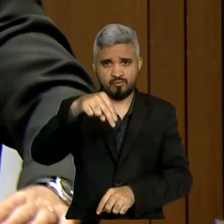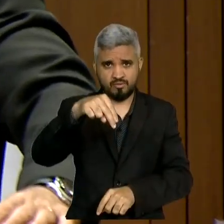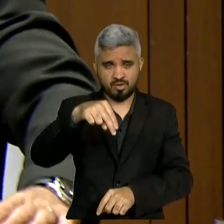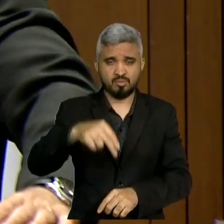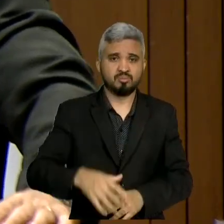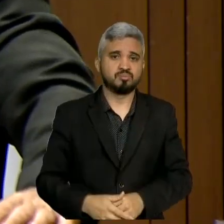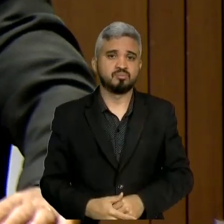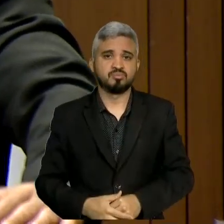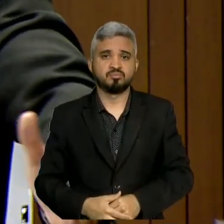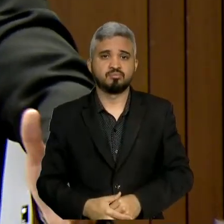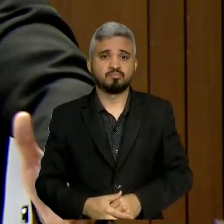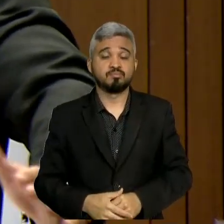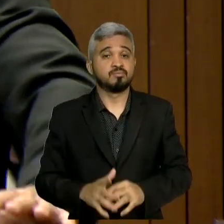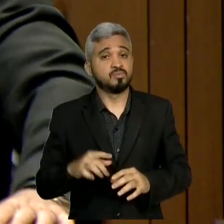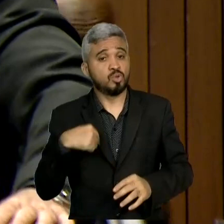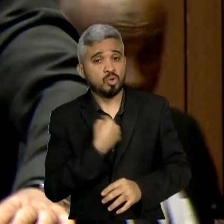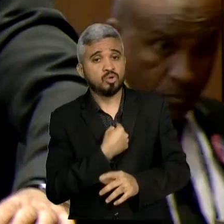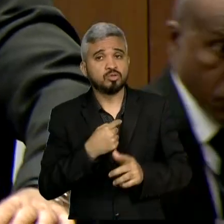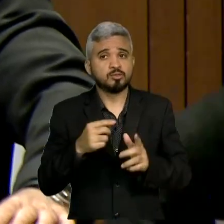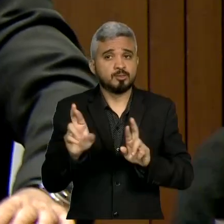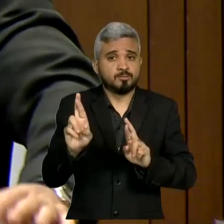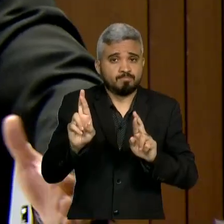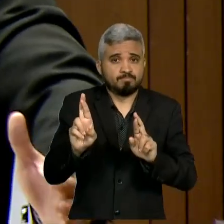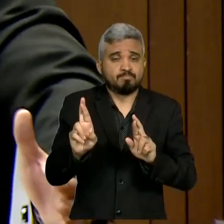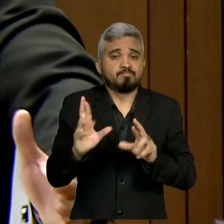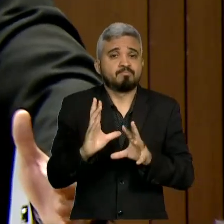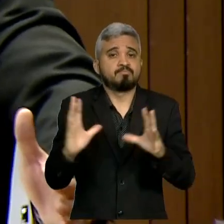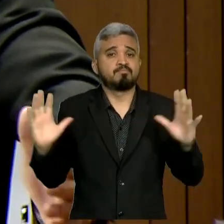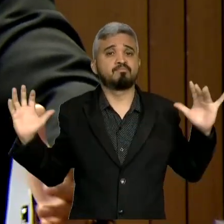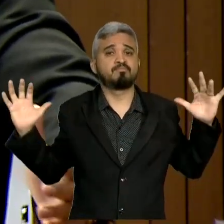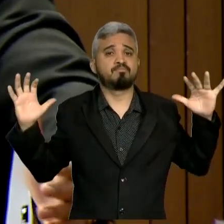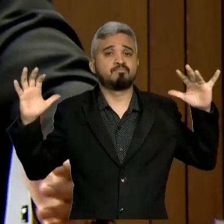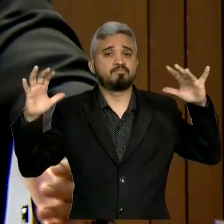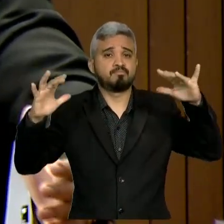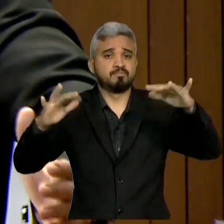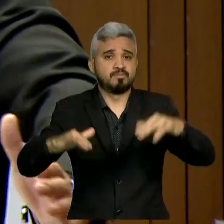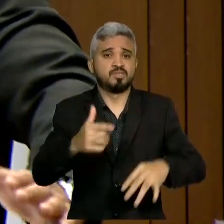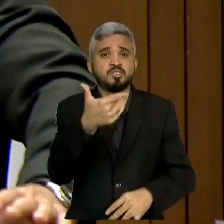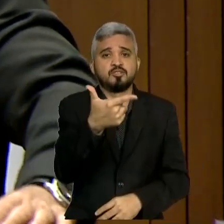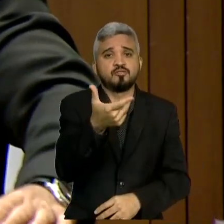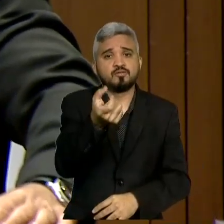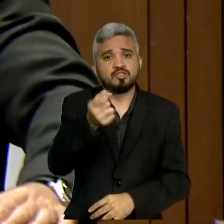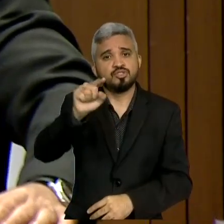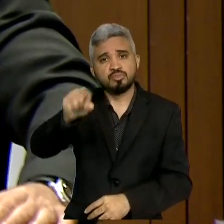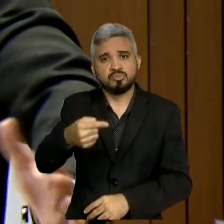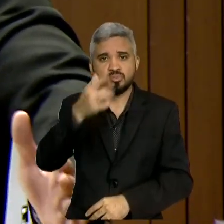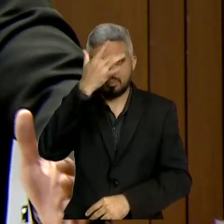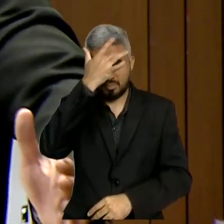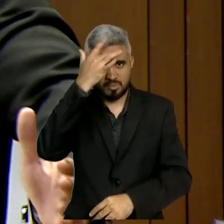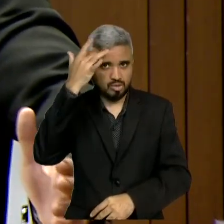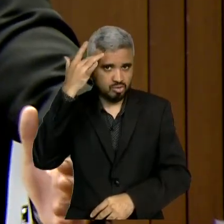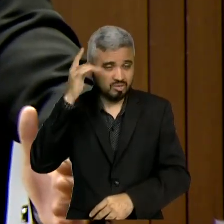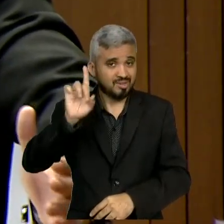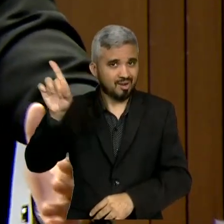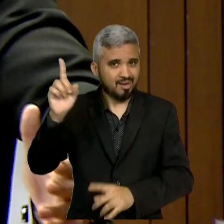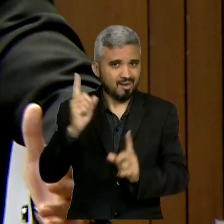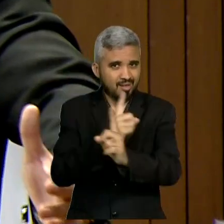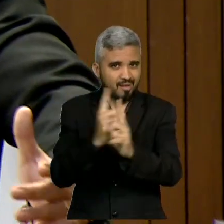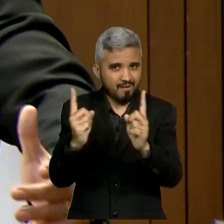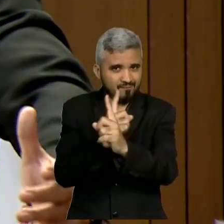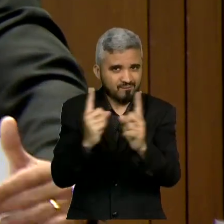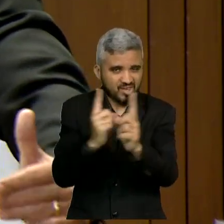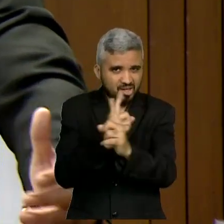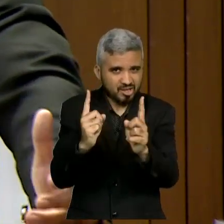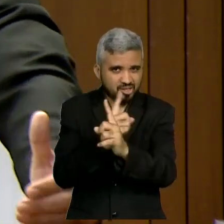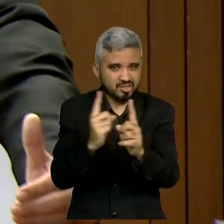expectativa inicial de reunir 20 mil pessoas na Avenida do Sambódromo desta capital. O evento contará com o